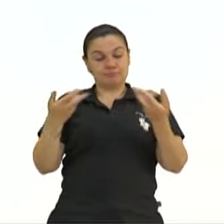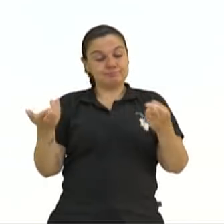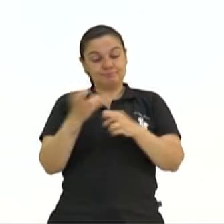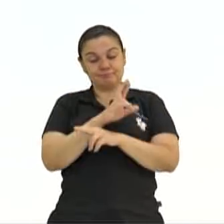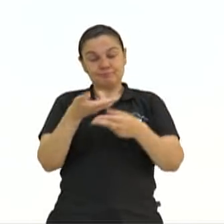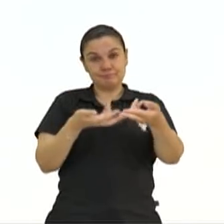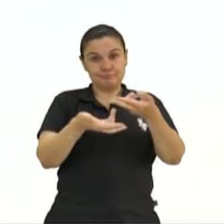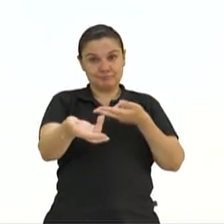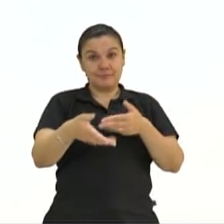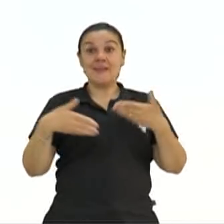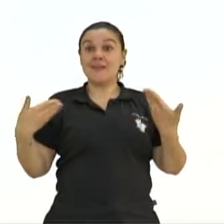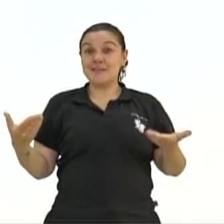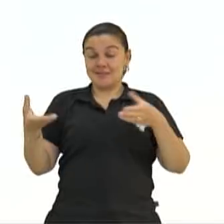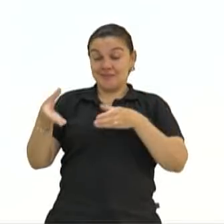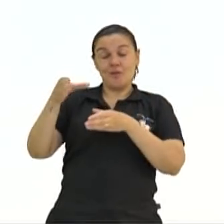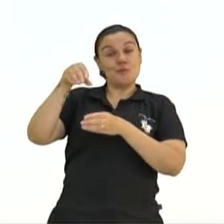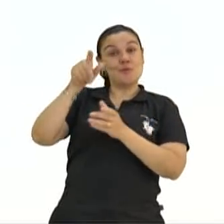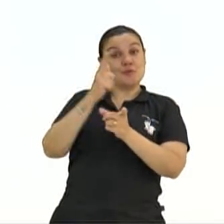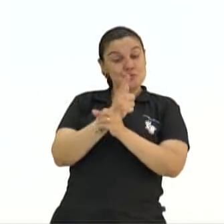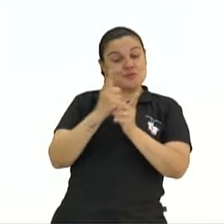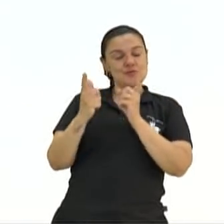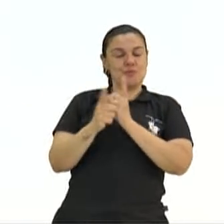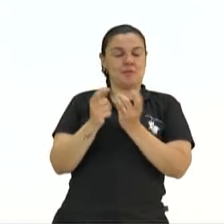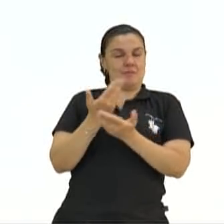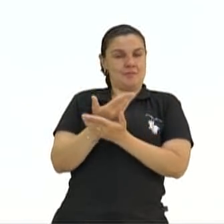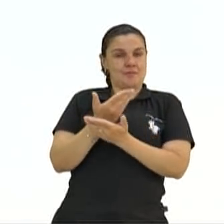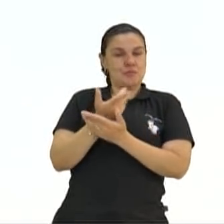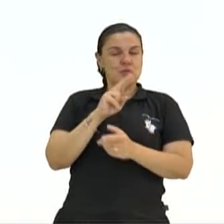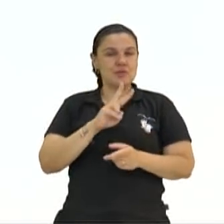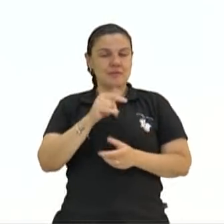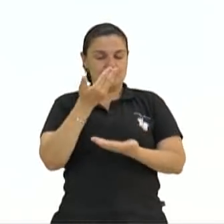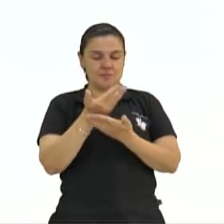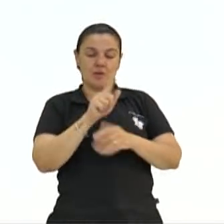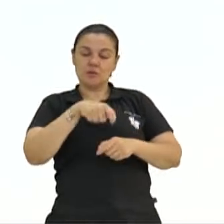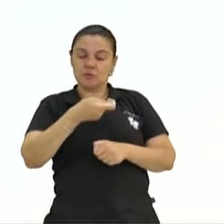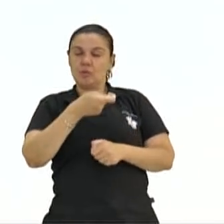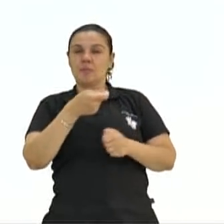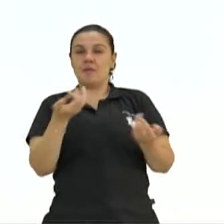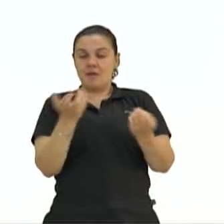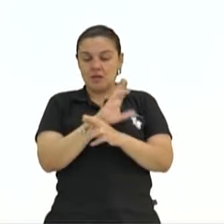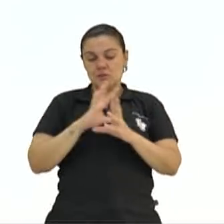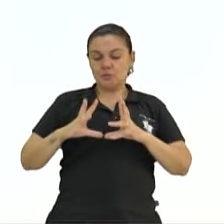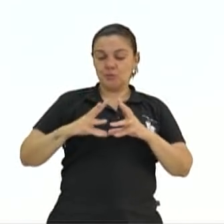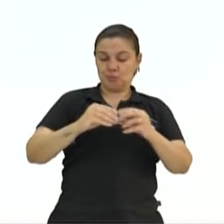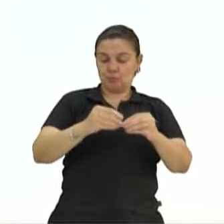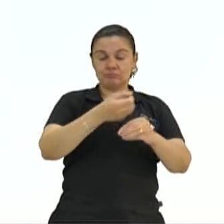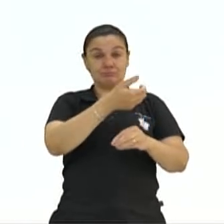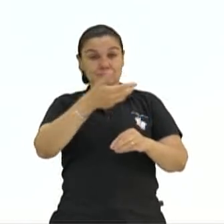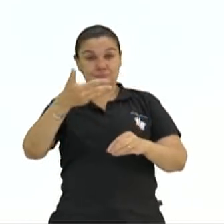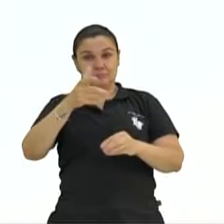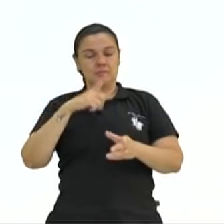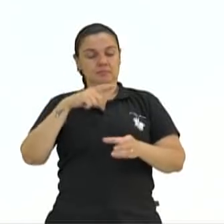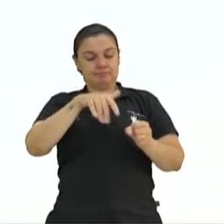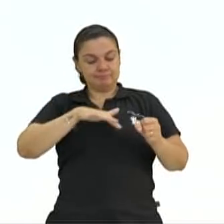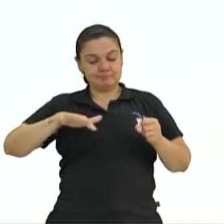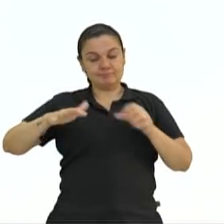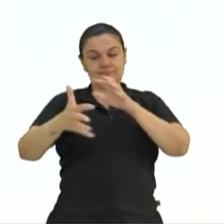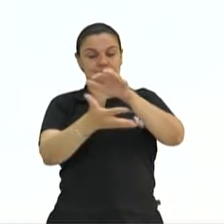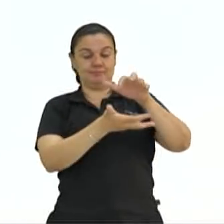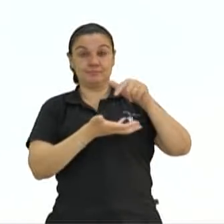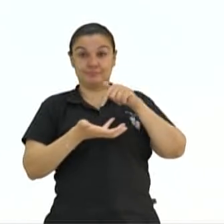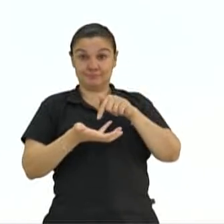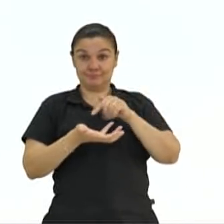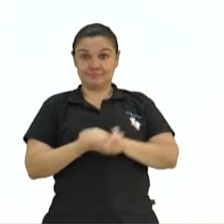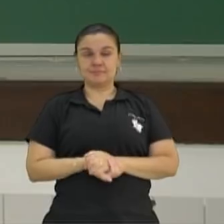inter-relação. Então, dentro da geografia, nós vamos estudar a relação entre todos os elementos que nós temos na superfície do nosso